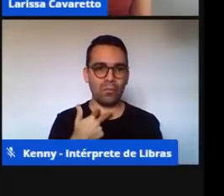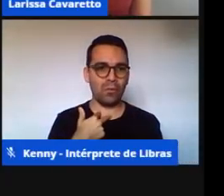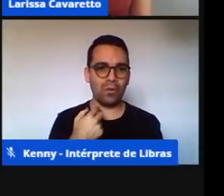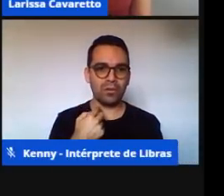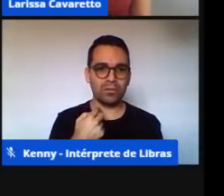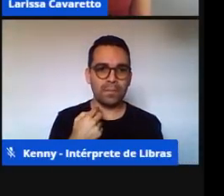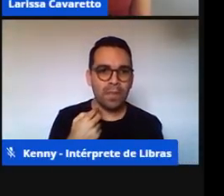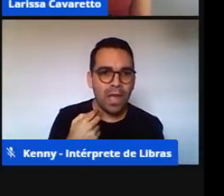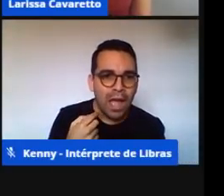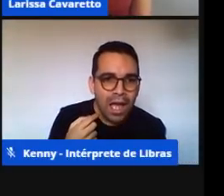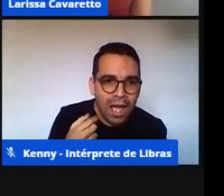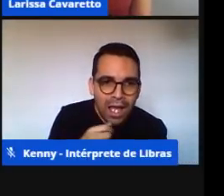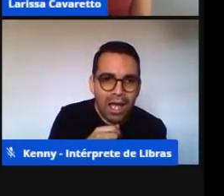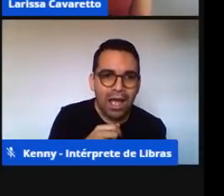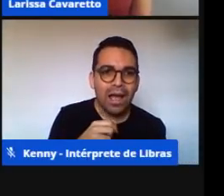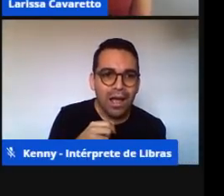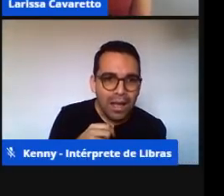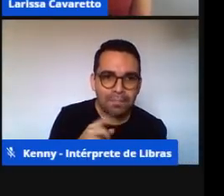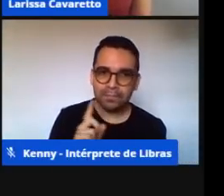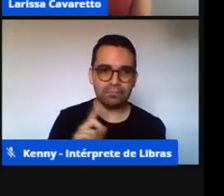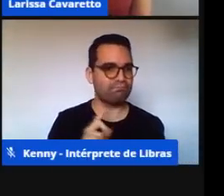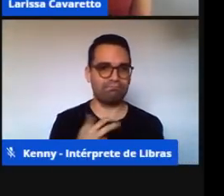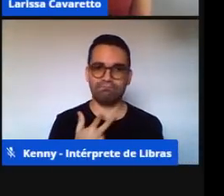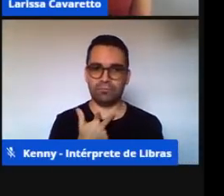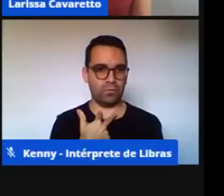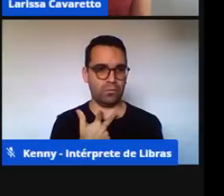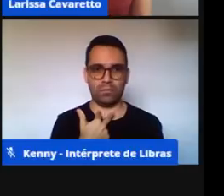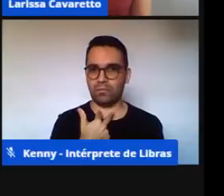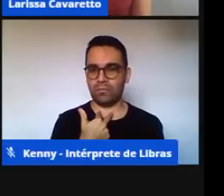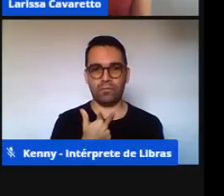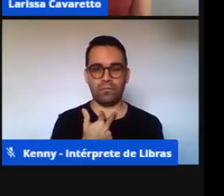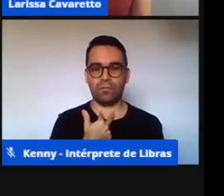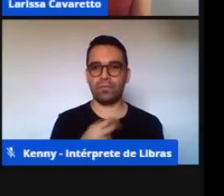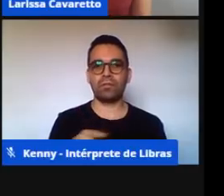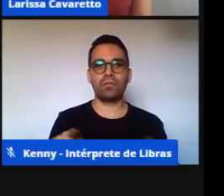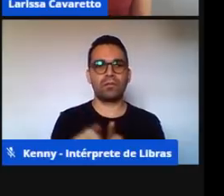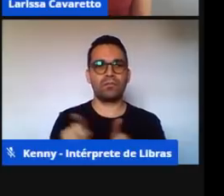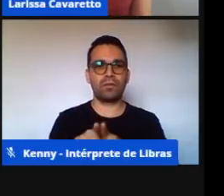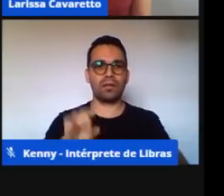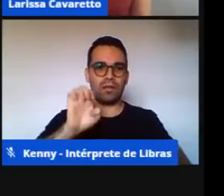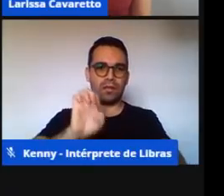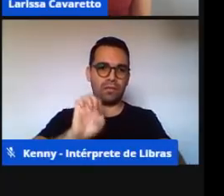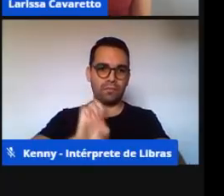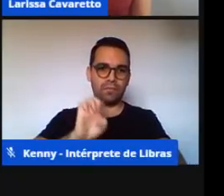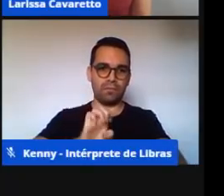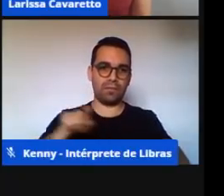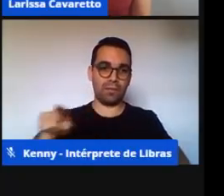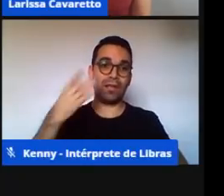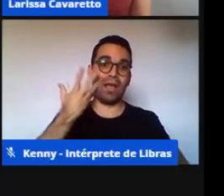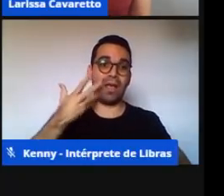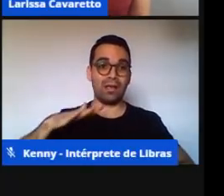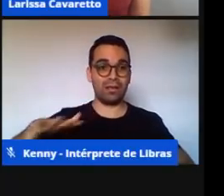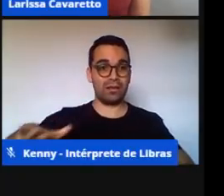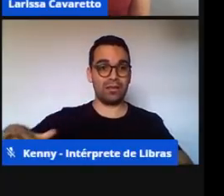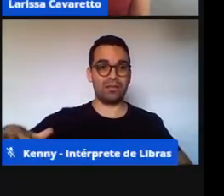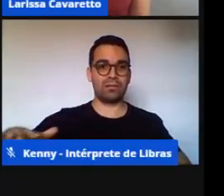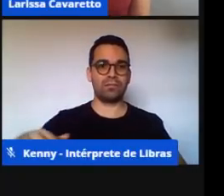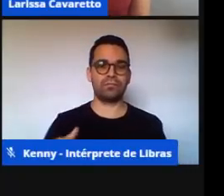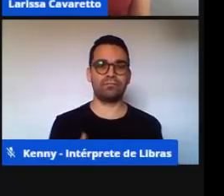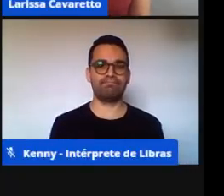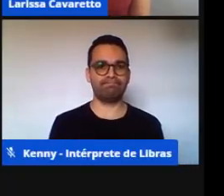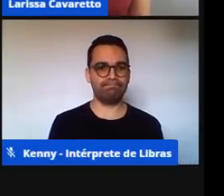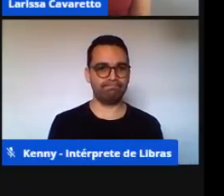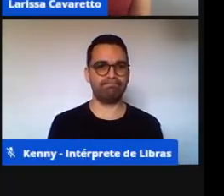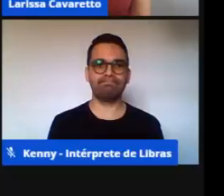no bebedouro. Brinquedos, gente, principalmente para EMEIs, que tem crianças muito pequenas, os brinquedos eles não podem